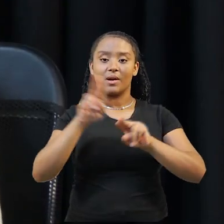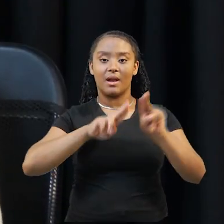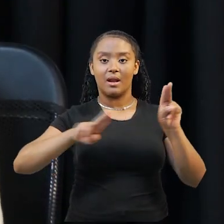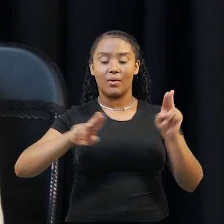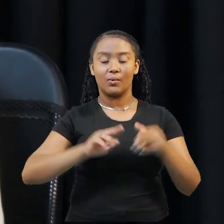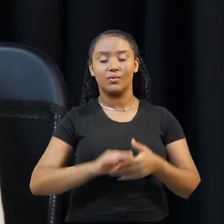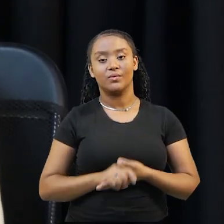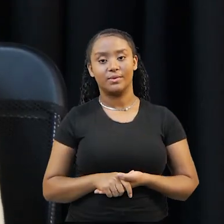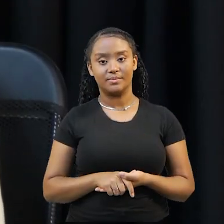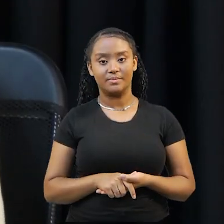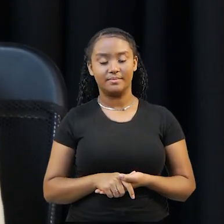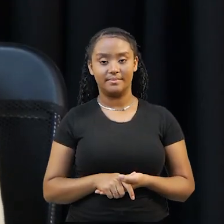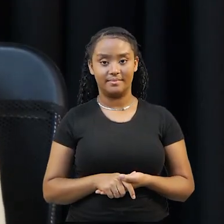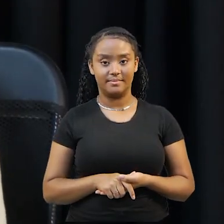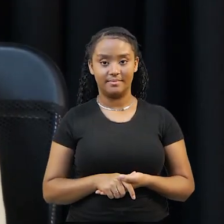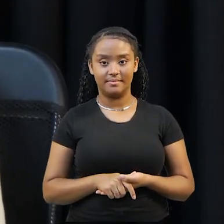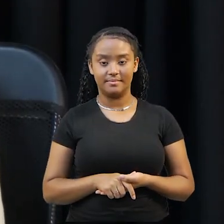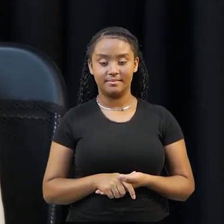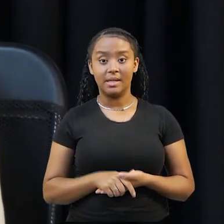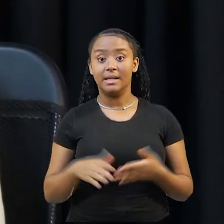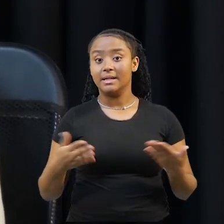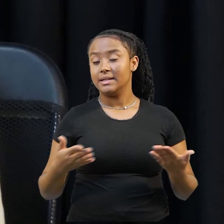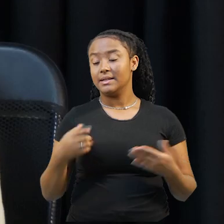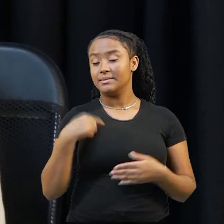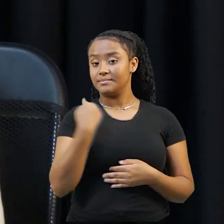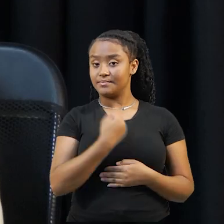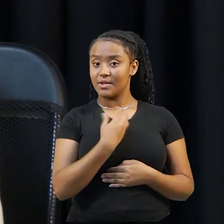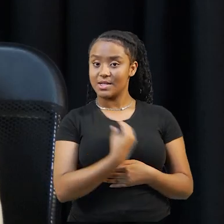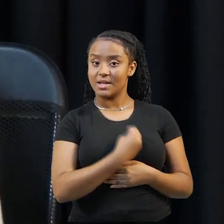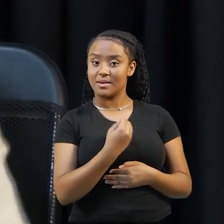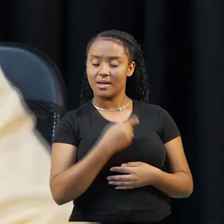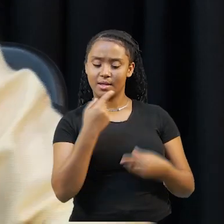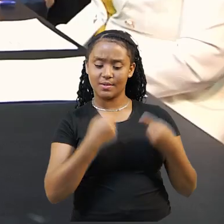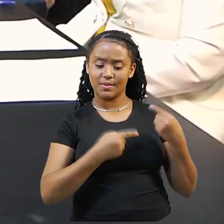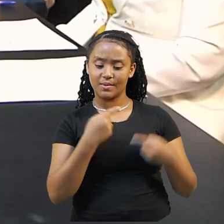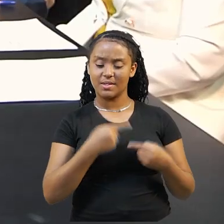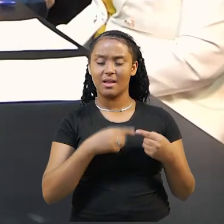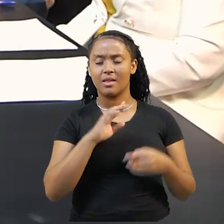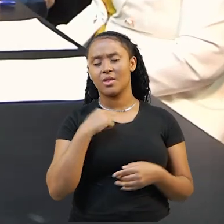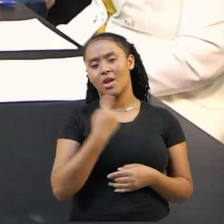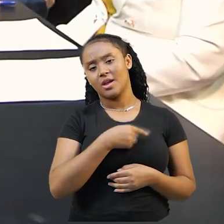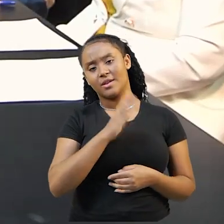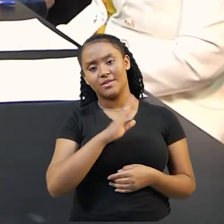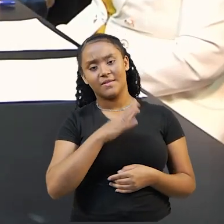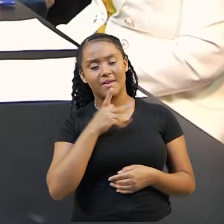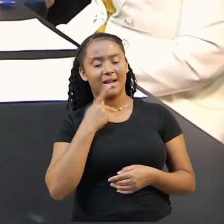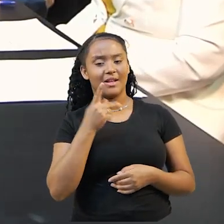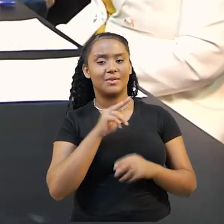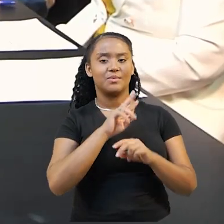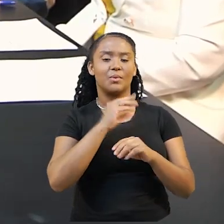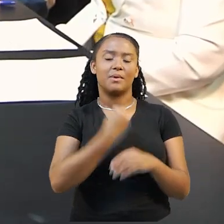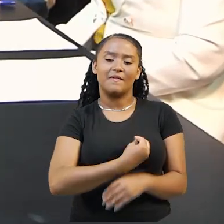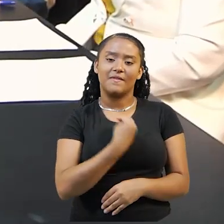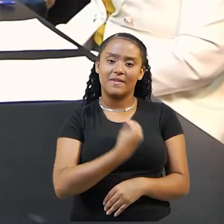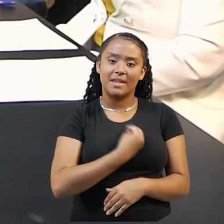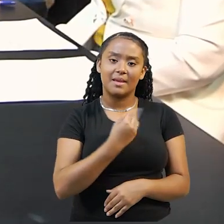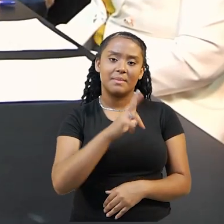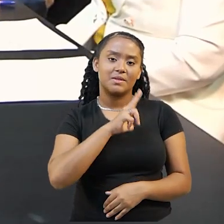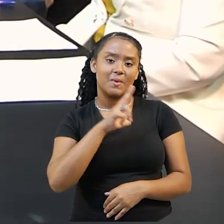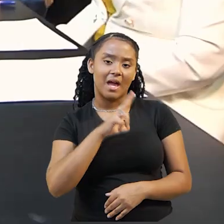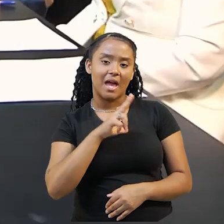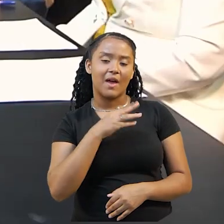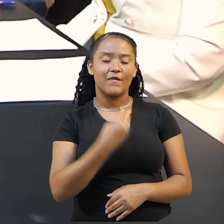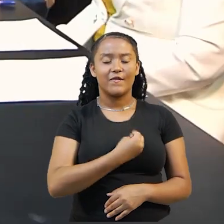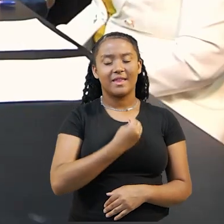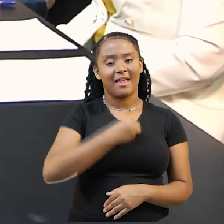Federal de Uberlândia. E nós estamos aqui discutindo, já falamos de vida pessoal, de vida